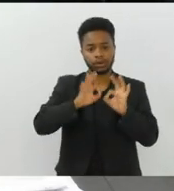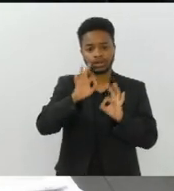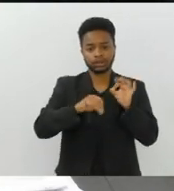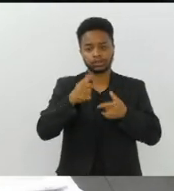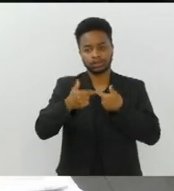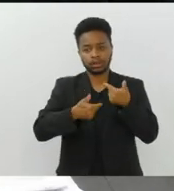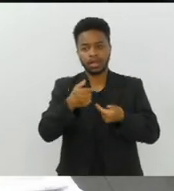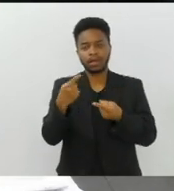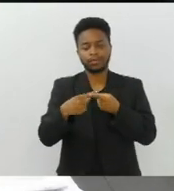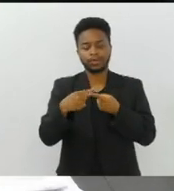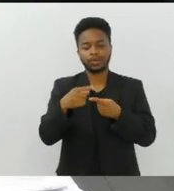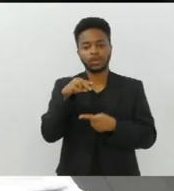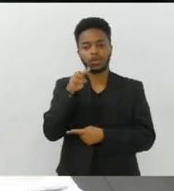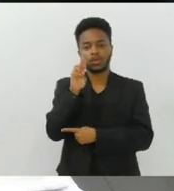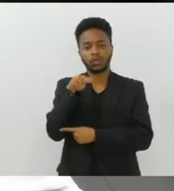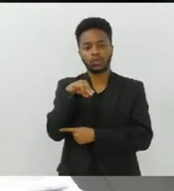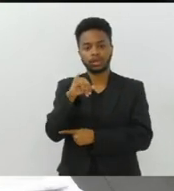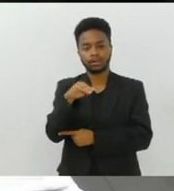Unimed seria